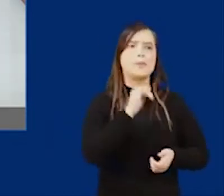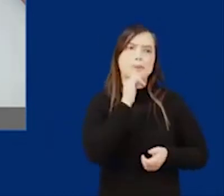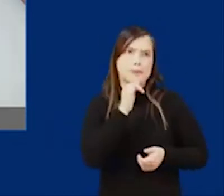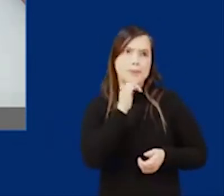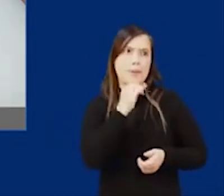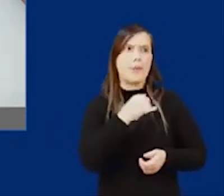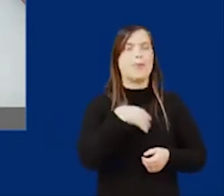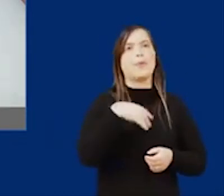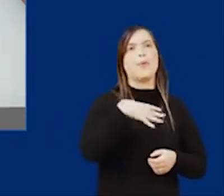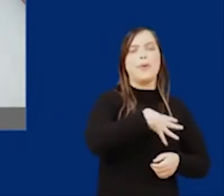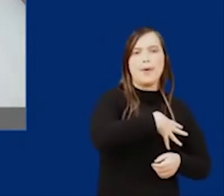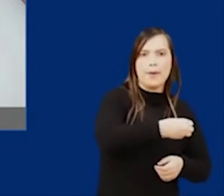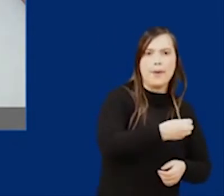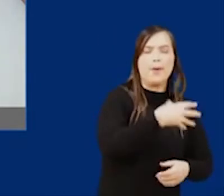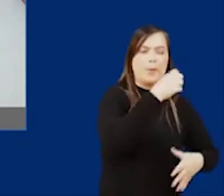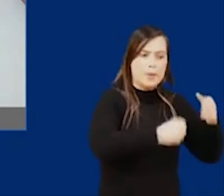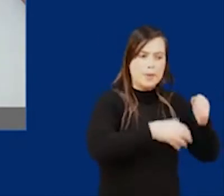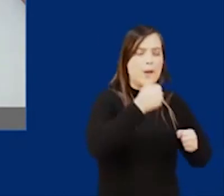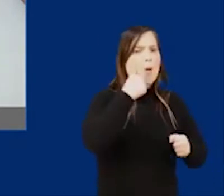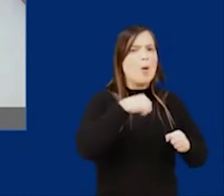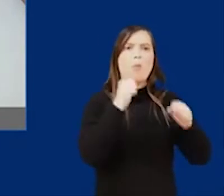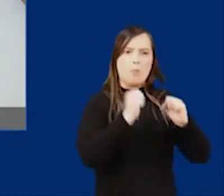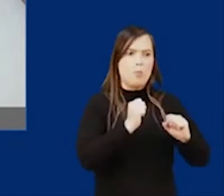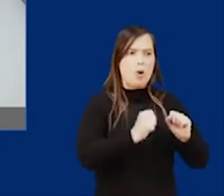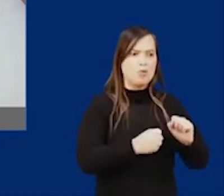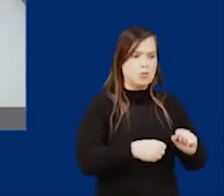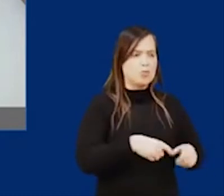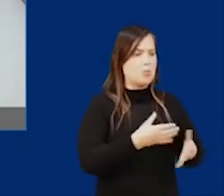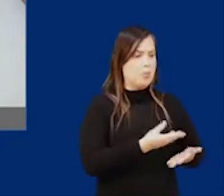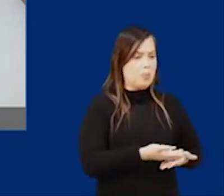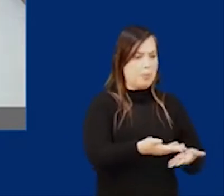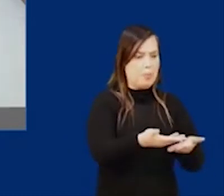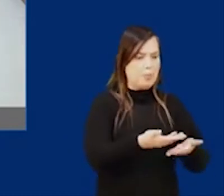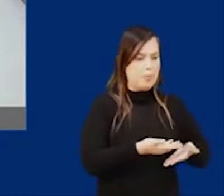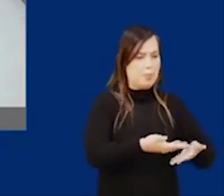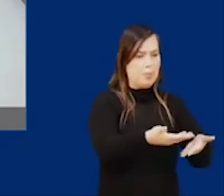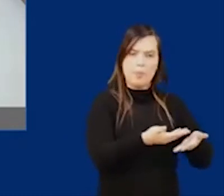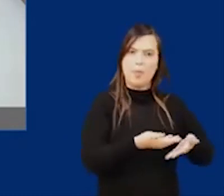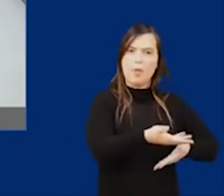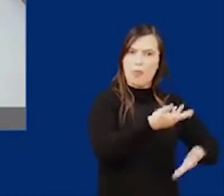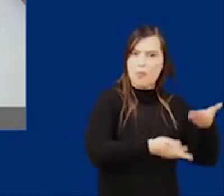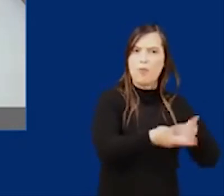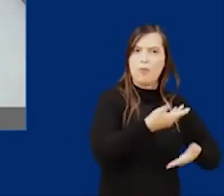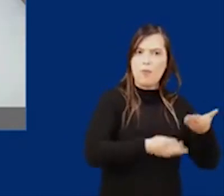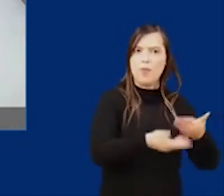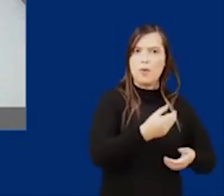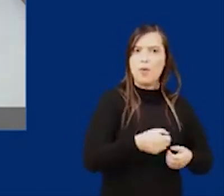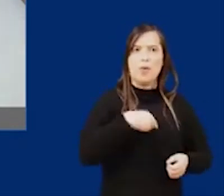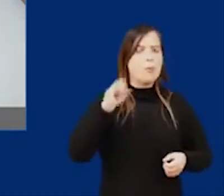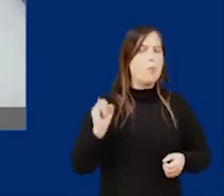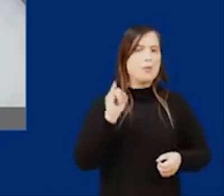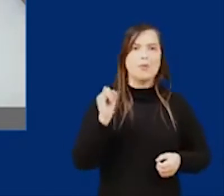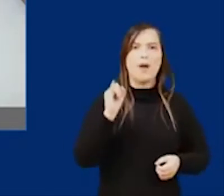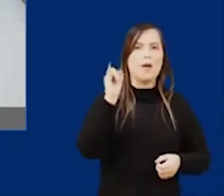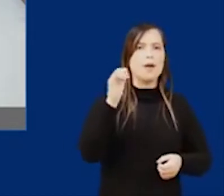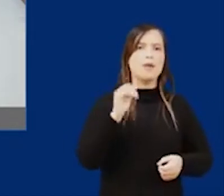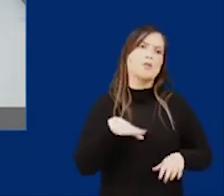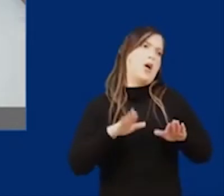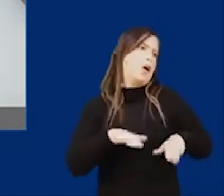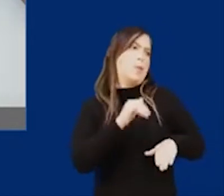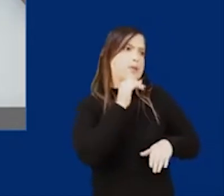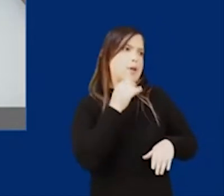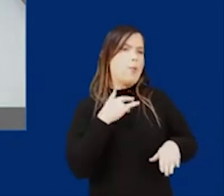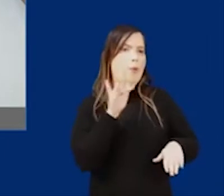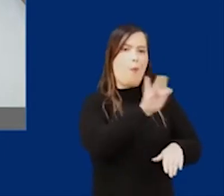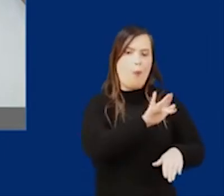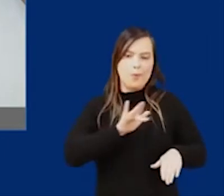seguinte, quantas vezes puder ser oferecido, ele é bem-vindo. Se ele puder ser oferecido mais vezes, é ótimo. Se ele não pudesse, essa mãe não tem contato com a criança,